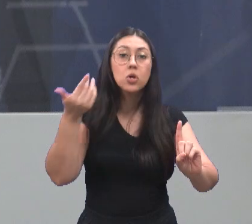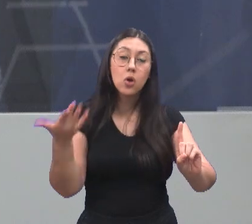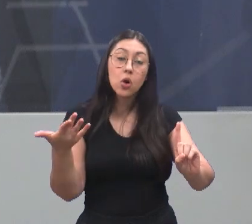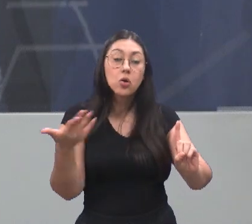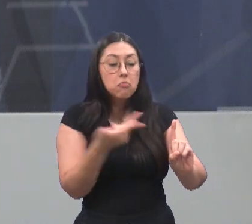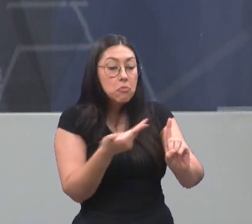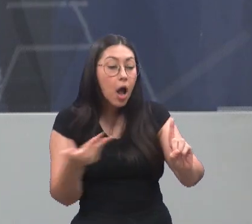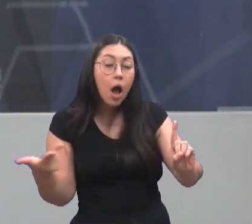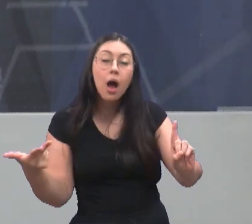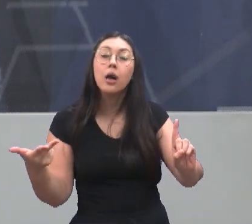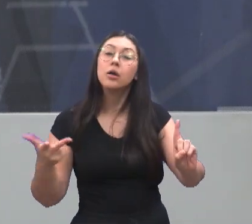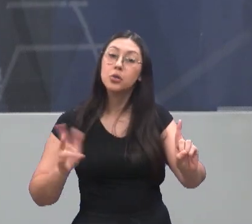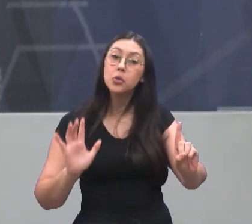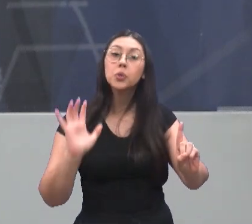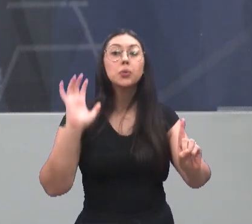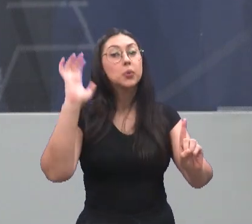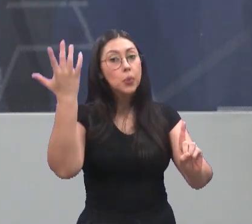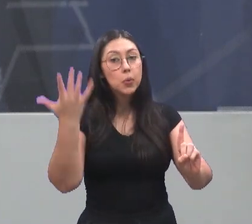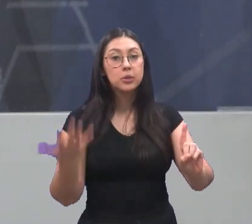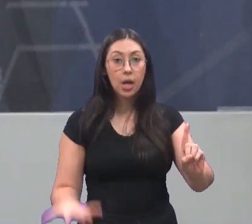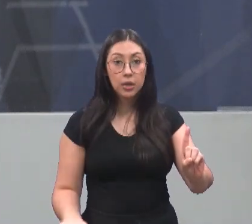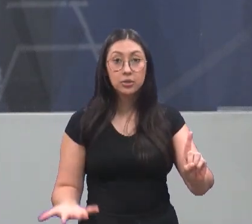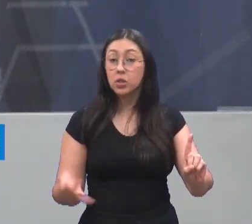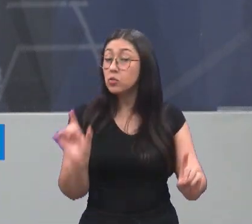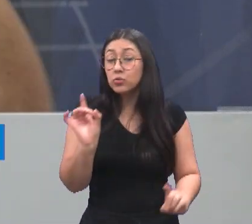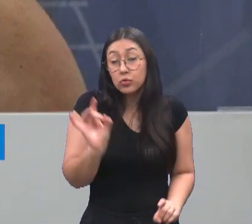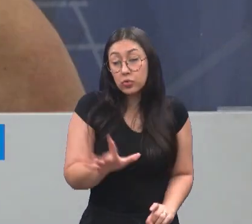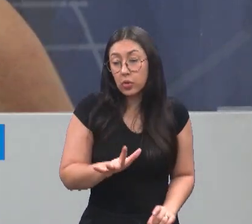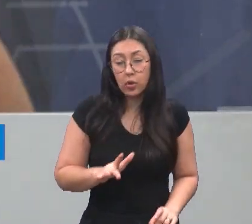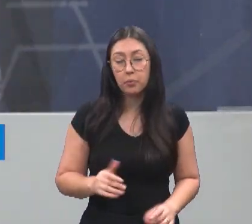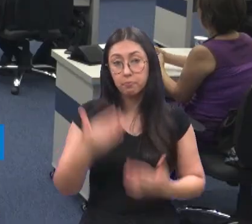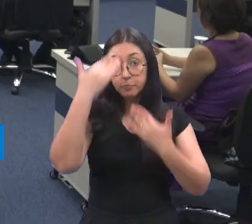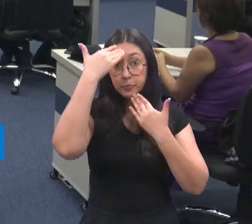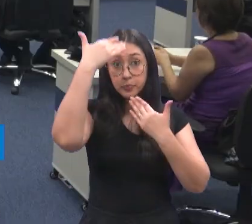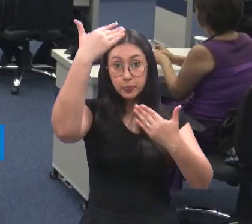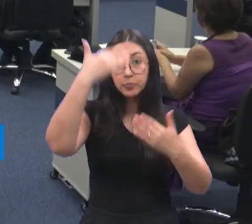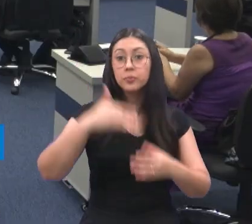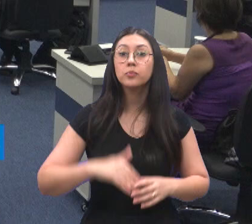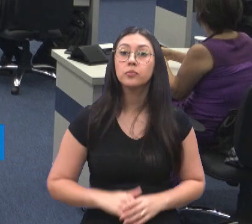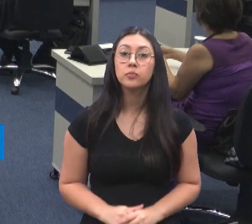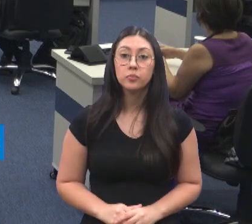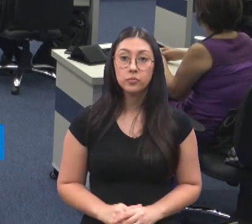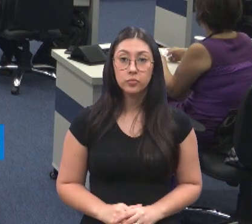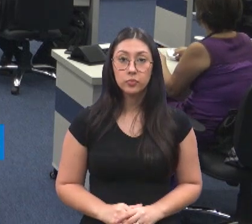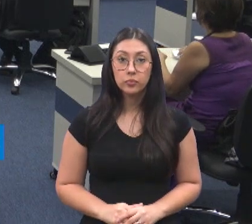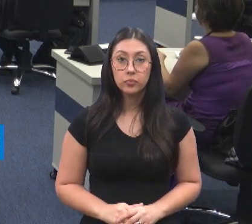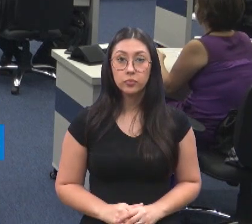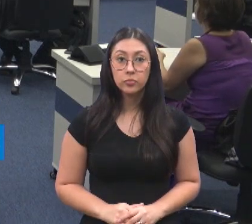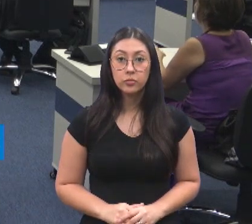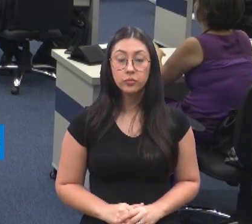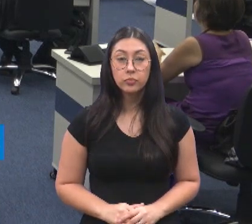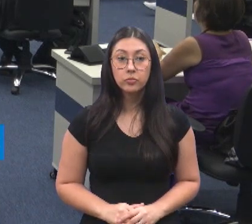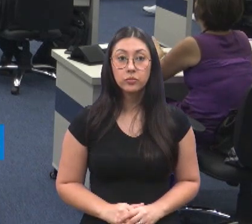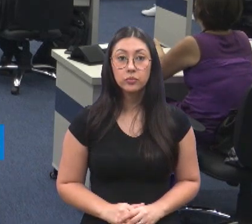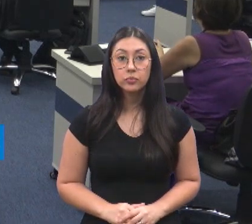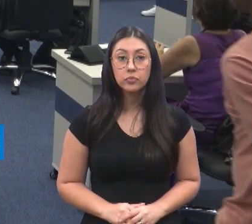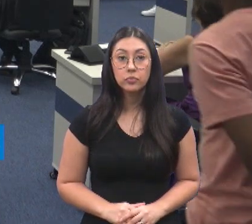algumas situações que essa criança apresenta. É só isso. Obrigada, senhor presidente. Inscrito para falar no